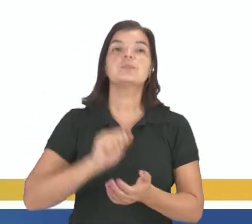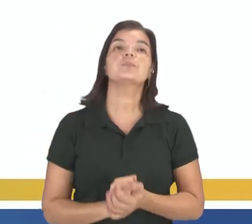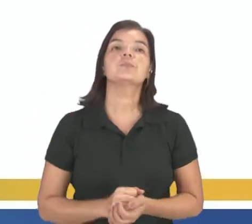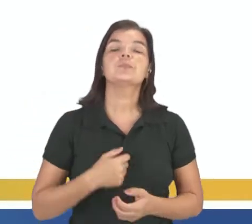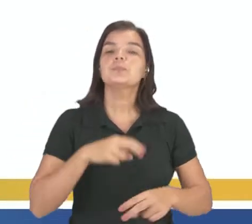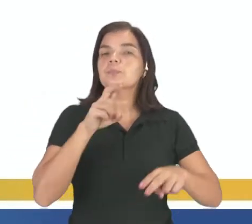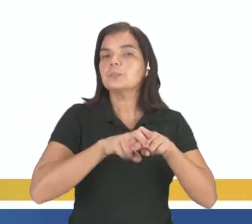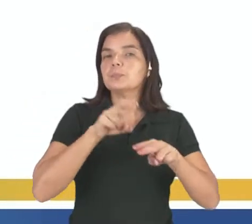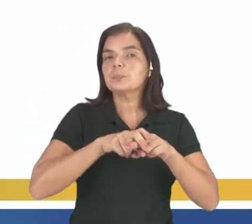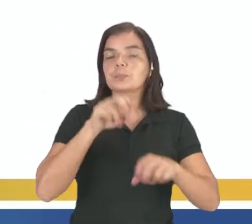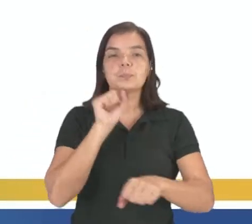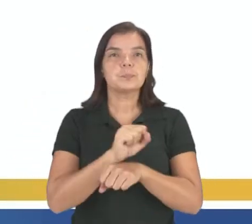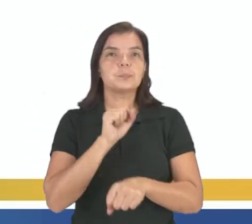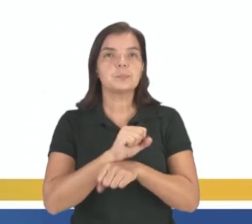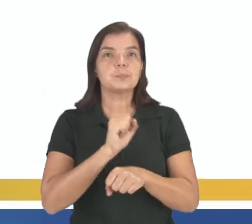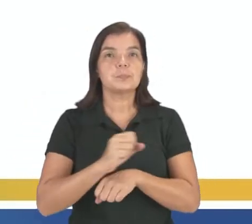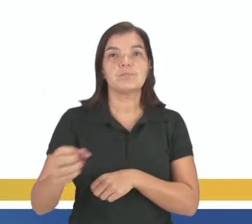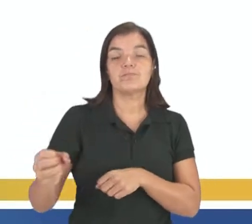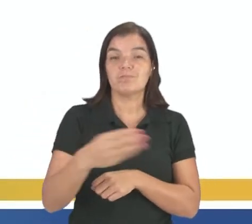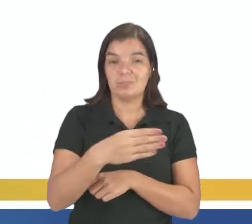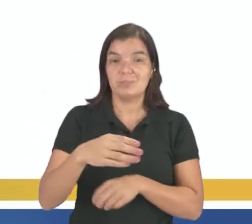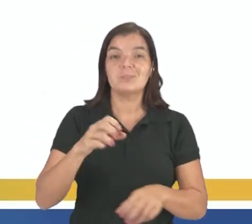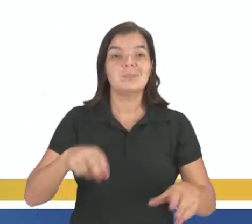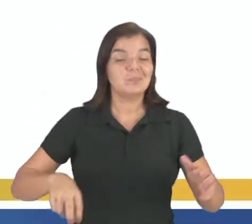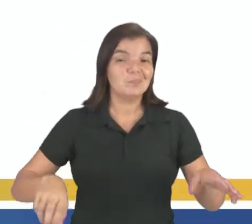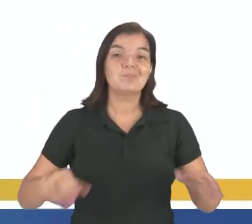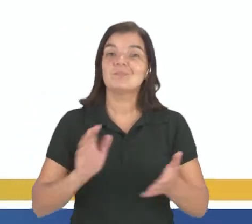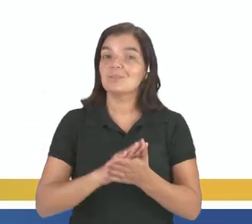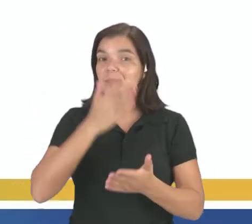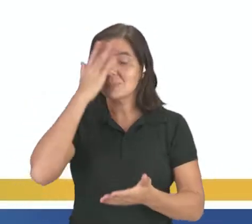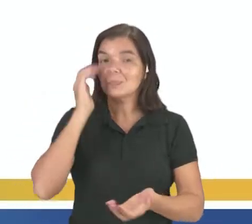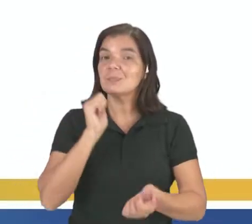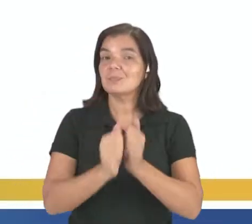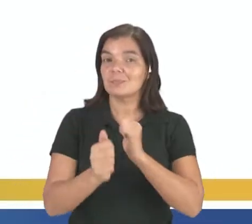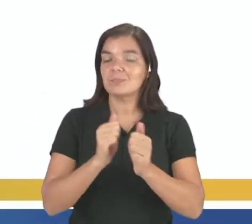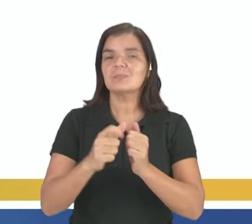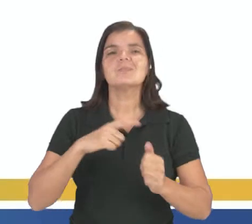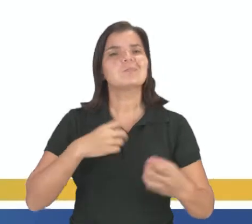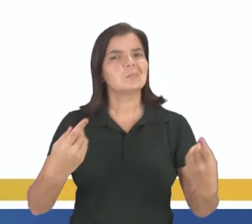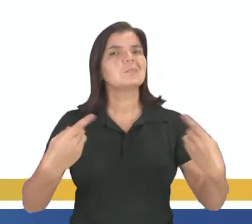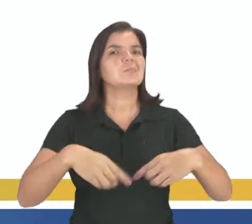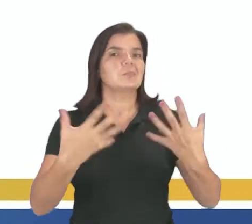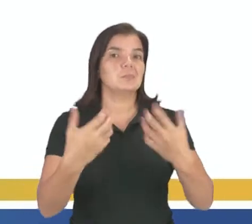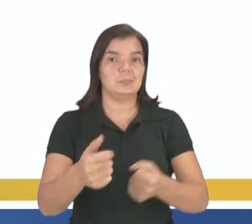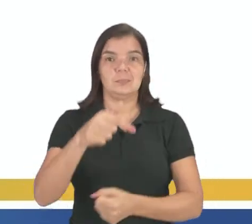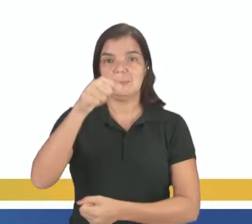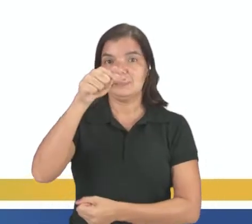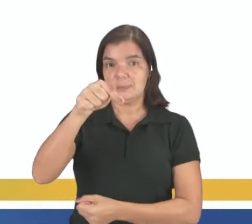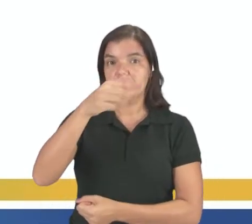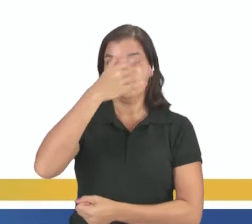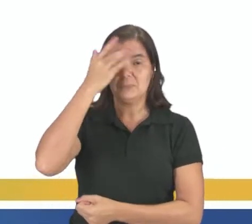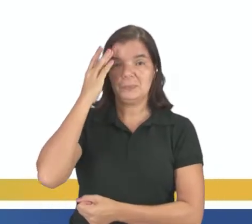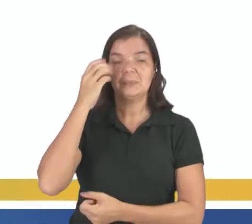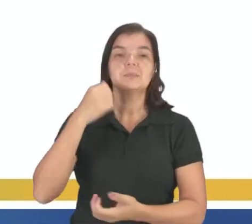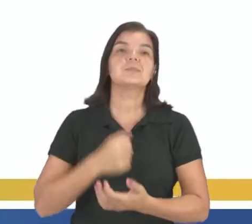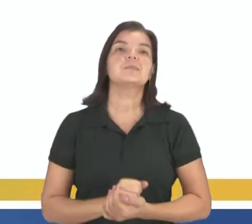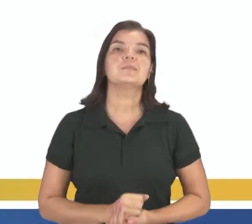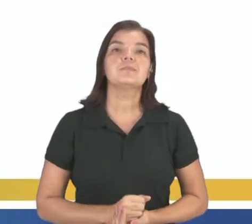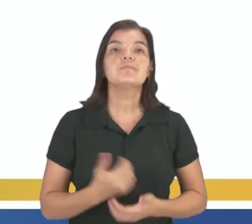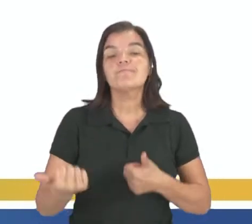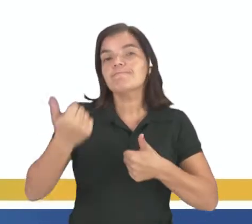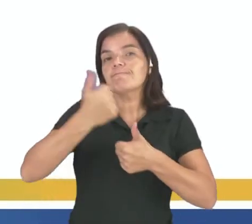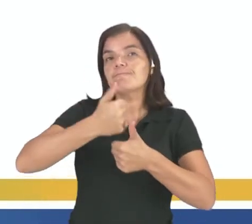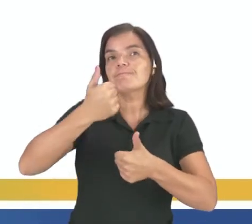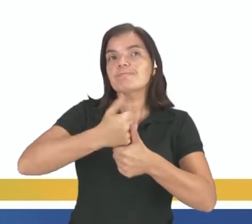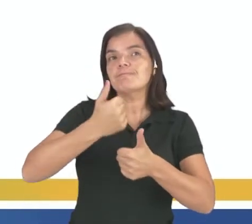reserva o banco de reservas são novos jogadores Mas depende muito da competições em competições que aceita só sete jogadores tá e